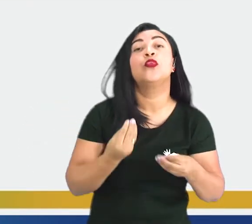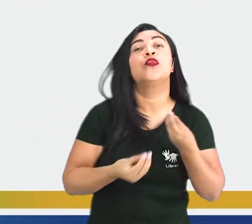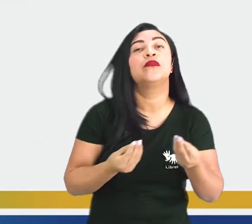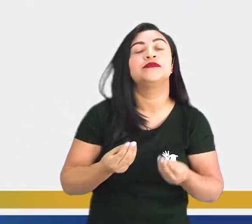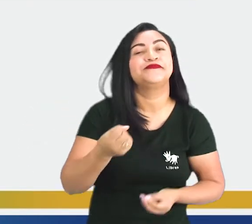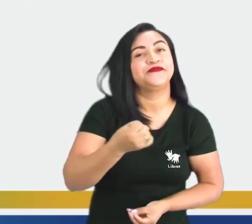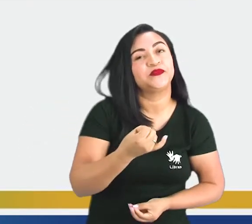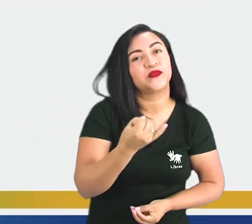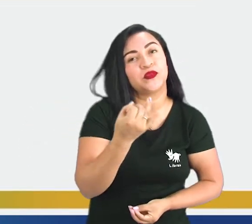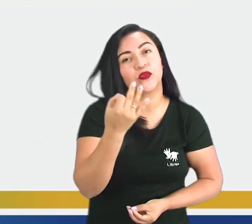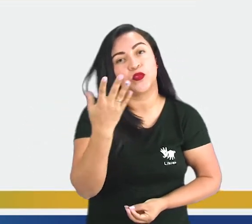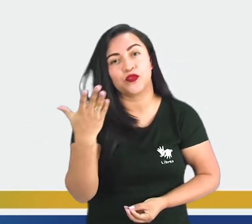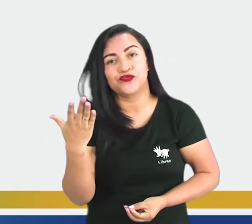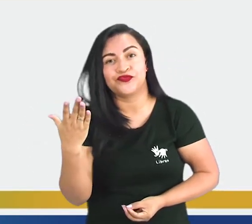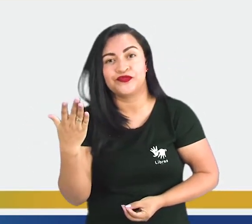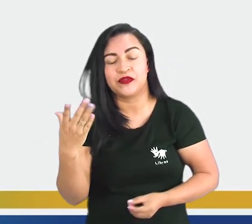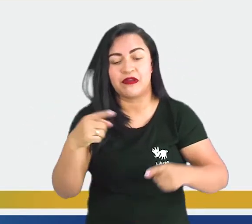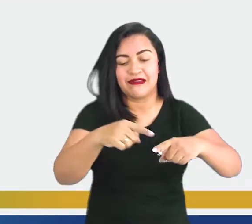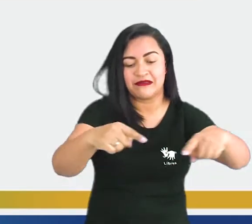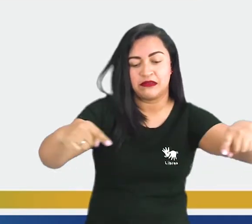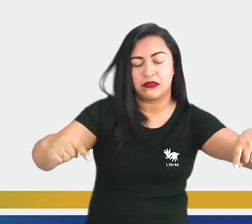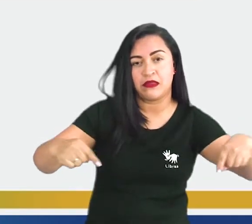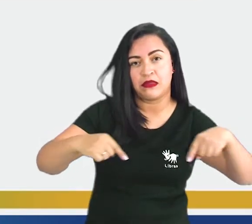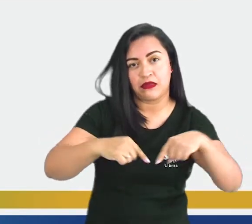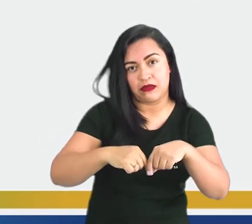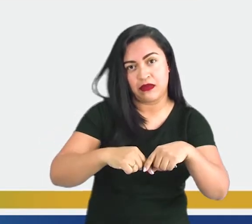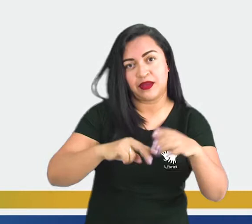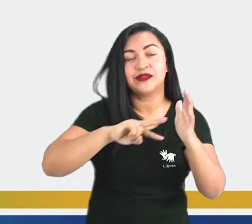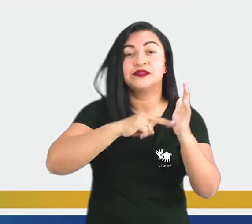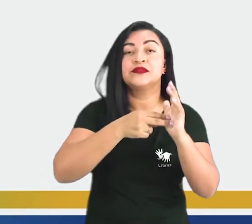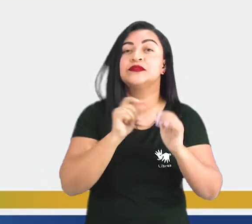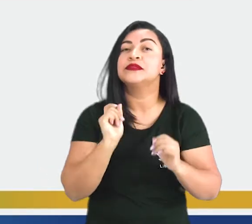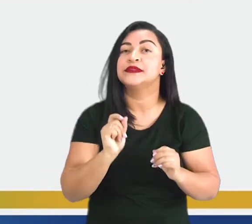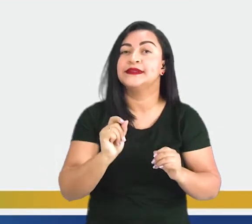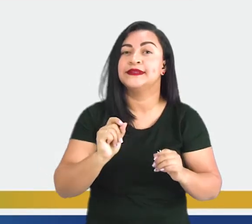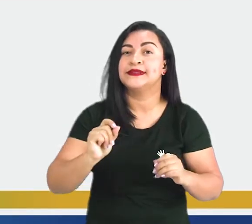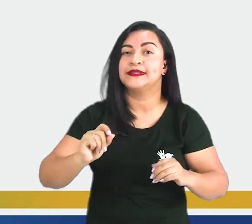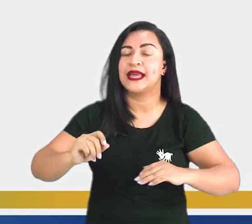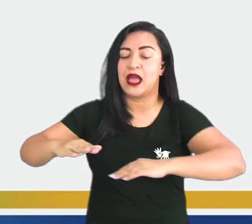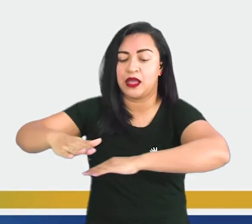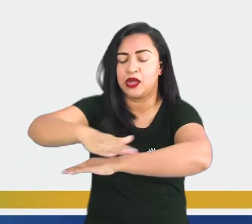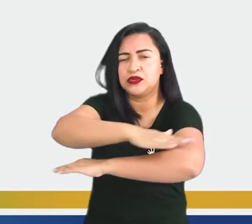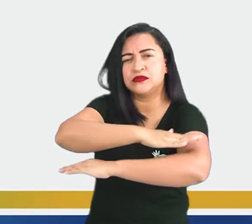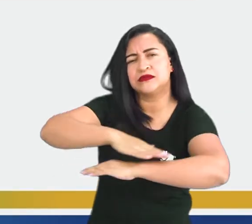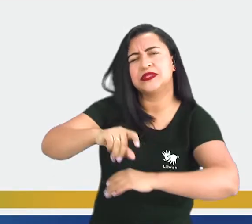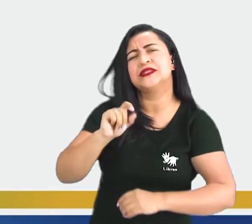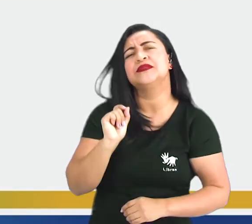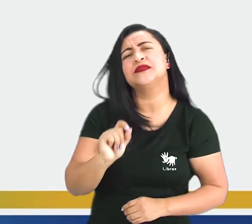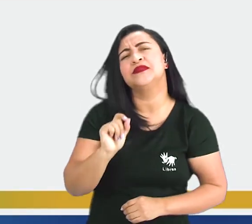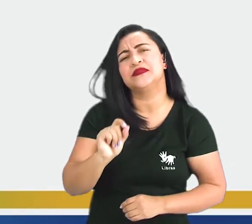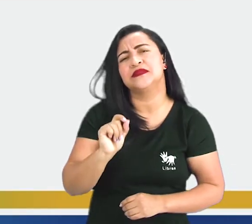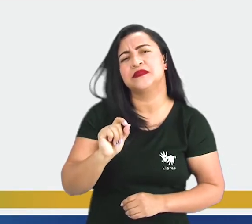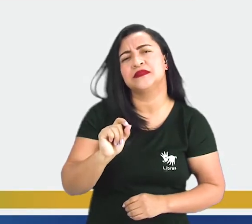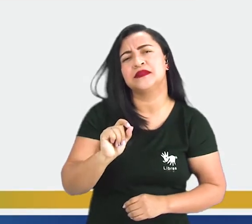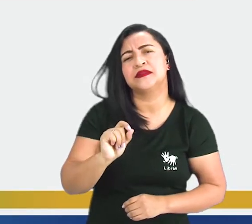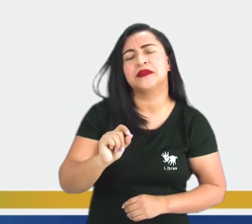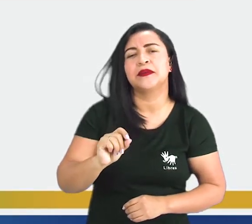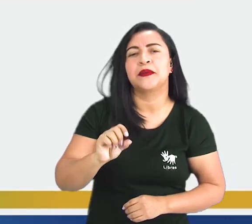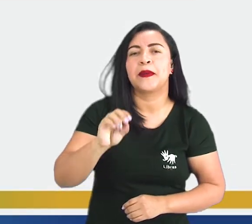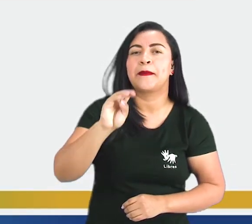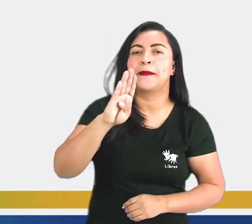espaço bidimensional, ou seja, de superfície. Mas o que é um espaço bidimensional? Um